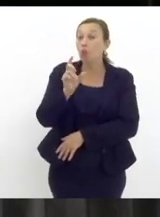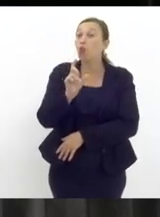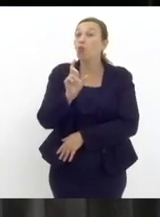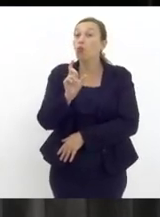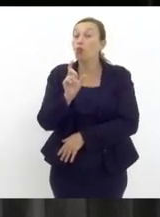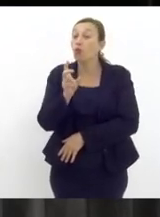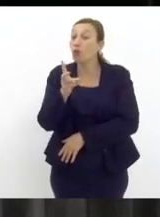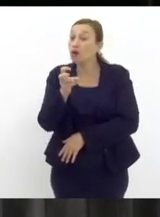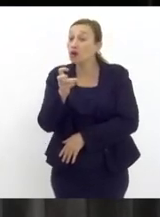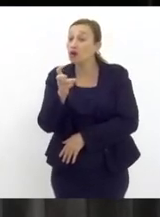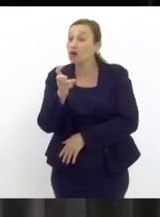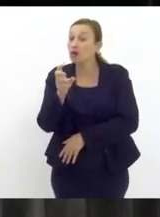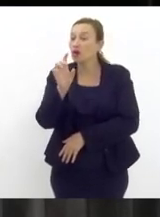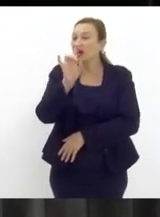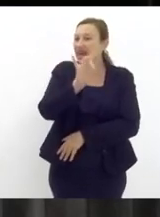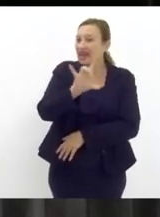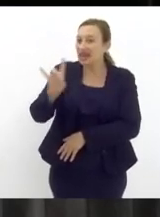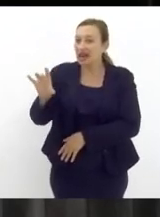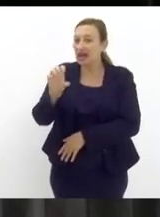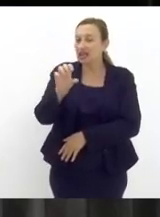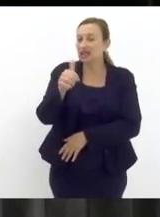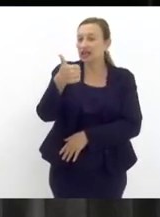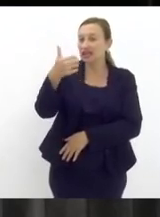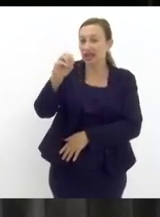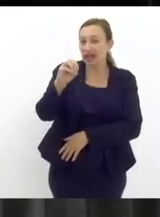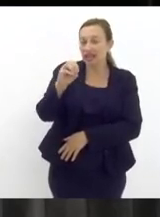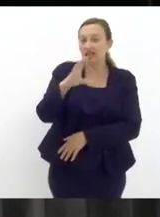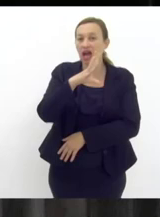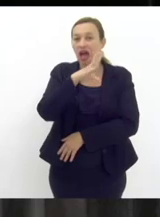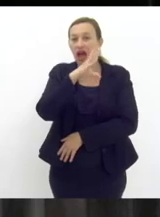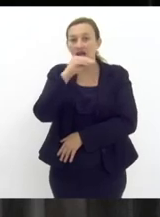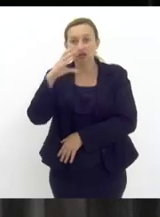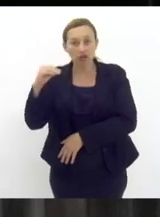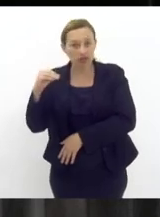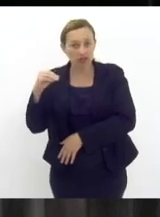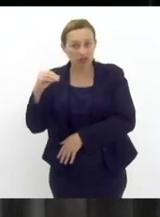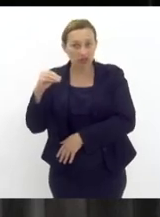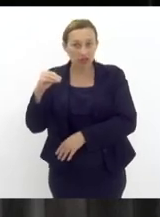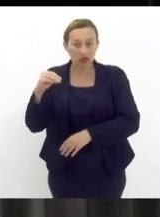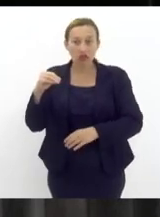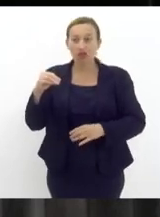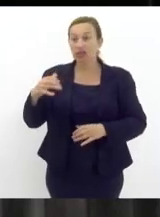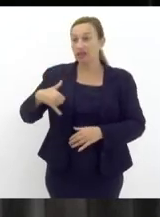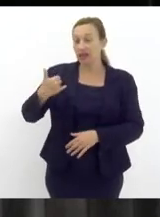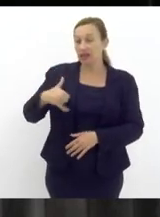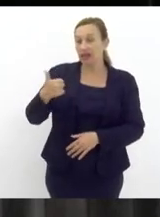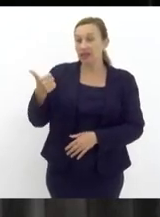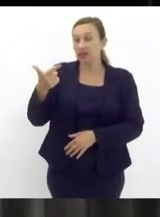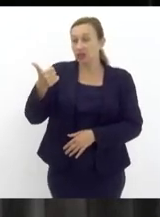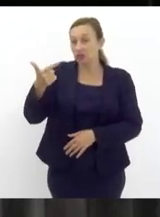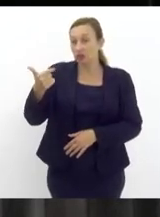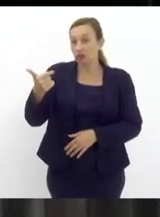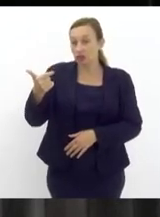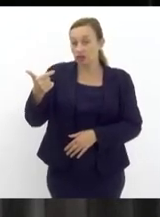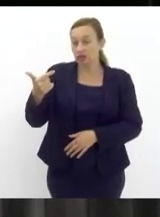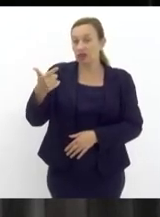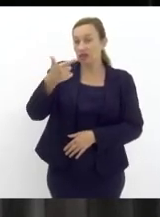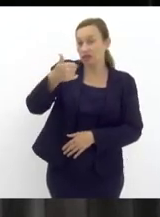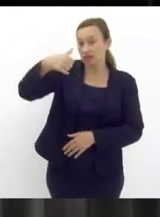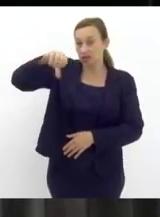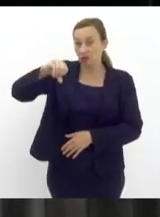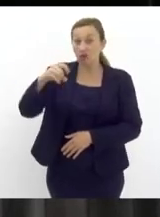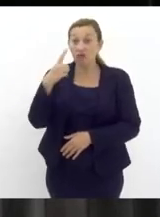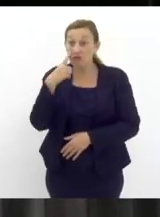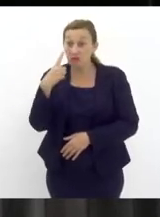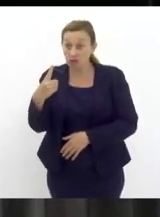8 em cada 10 adolescentes entre 12 e 19 anos já afirmaram ter